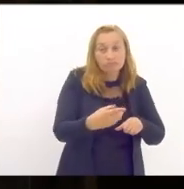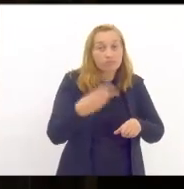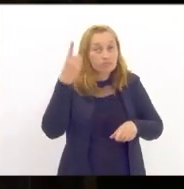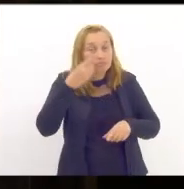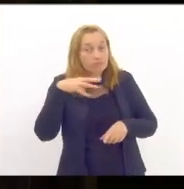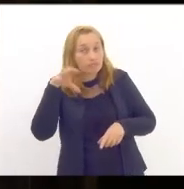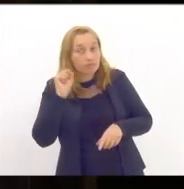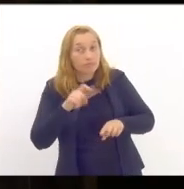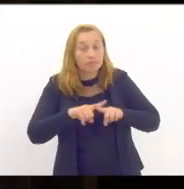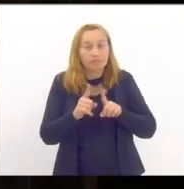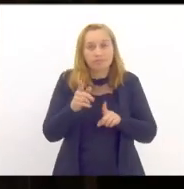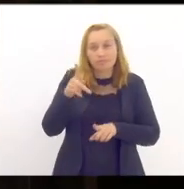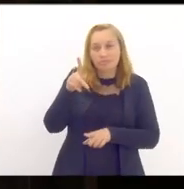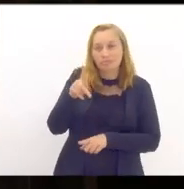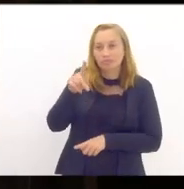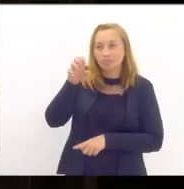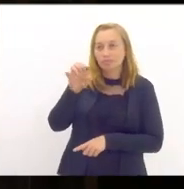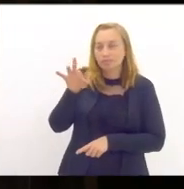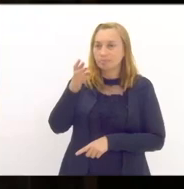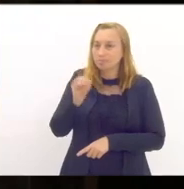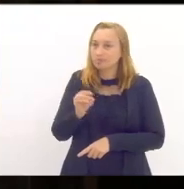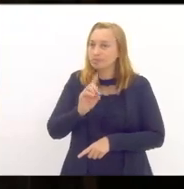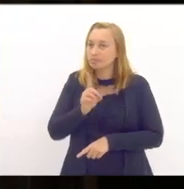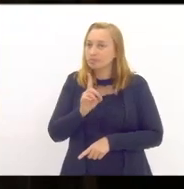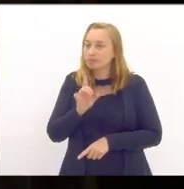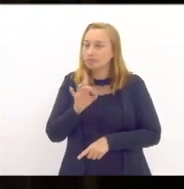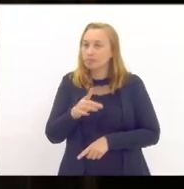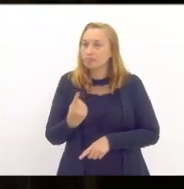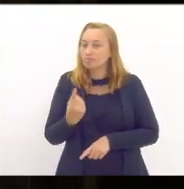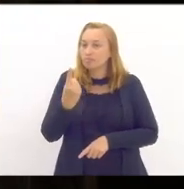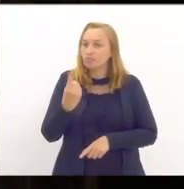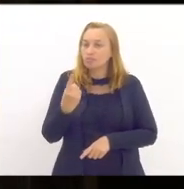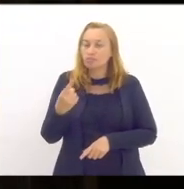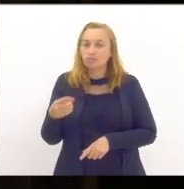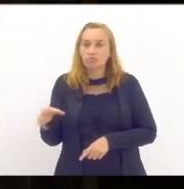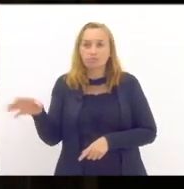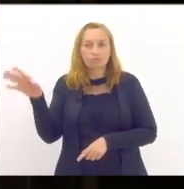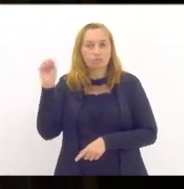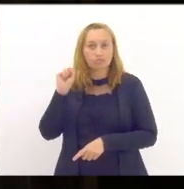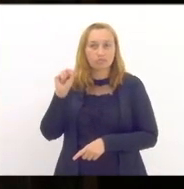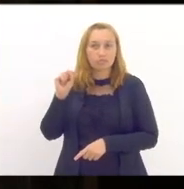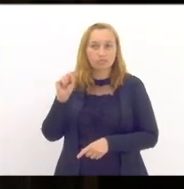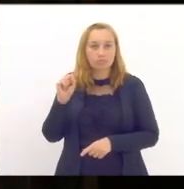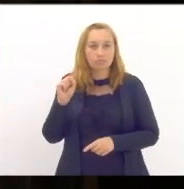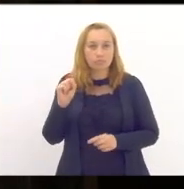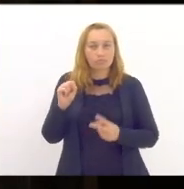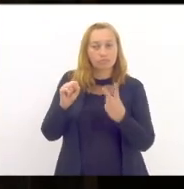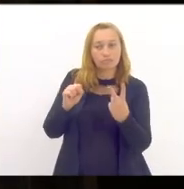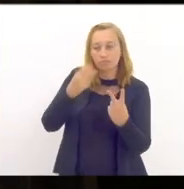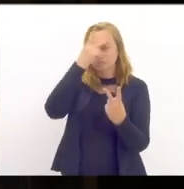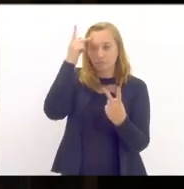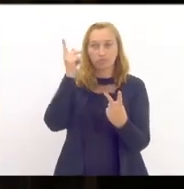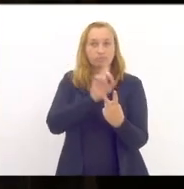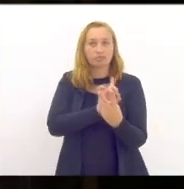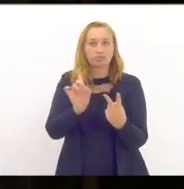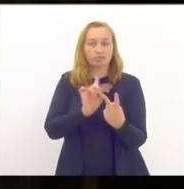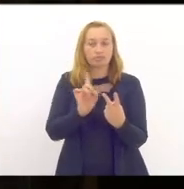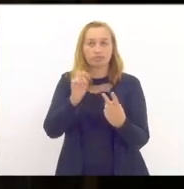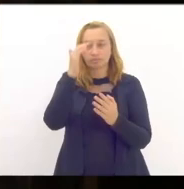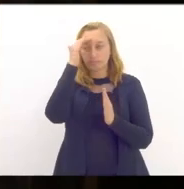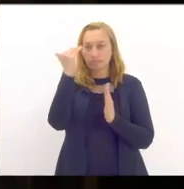Mas o Pedro, ele não é apenas um ouvinte dos dois lados. Ele